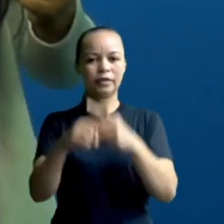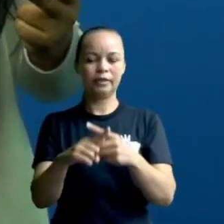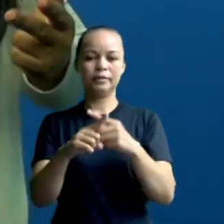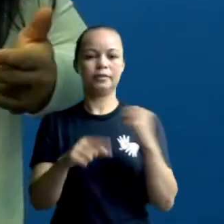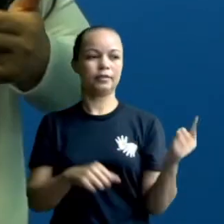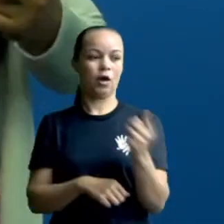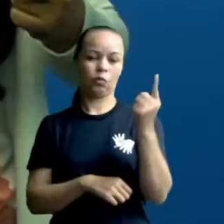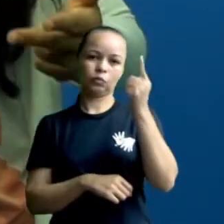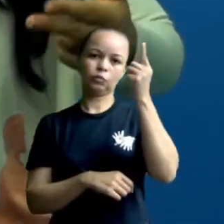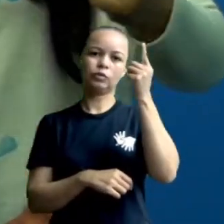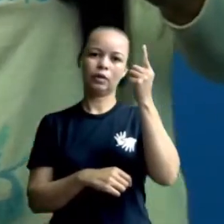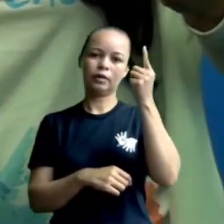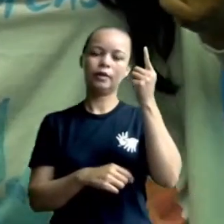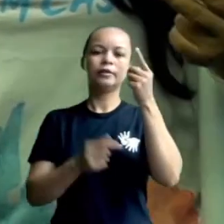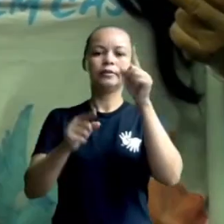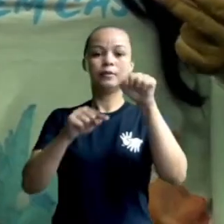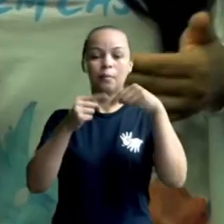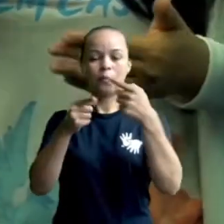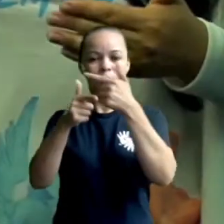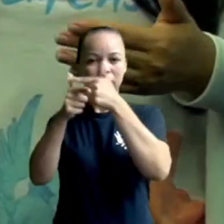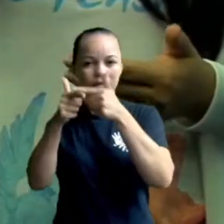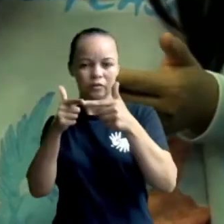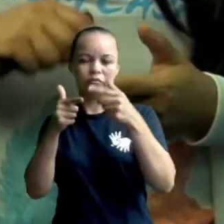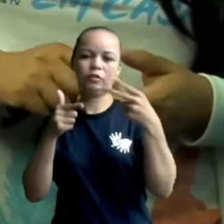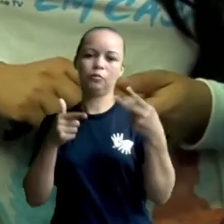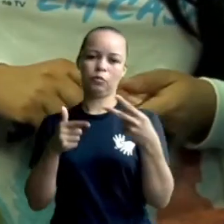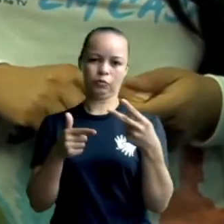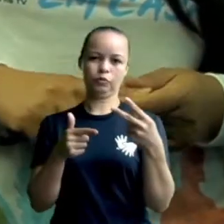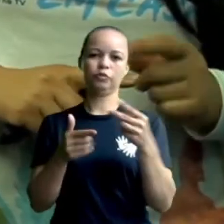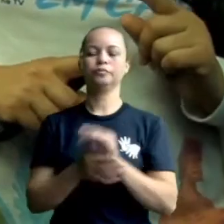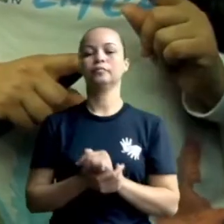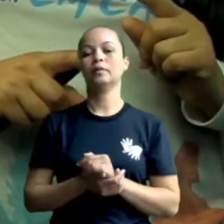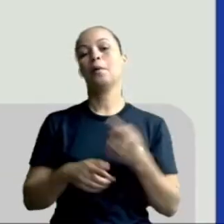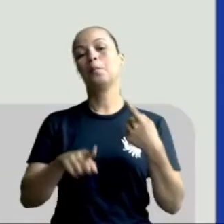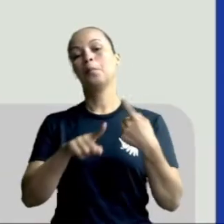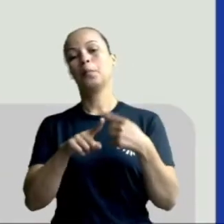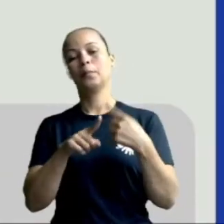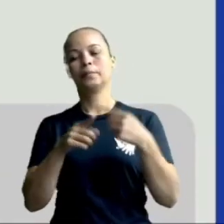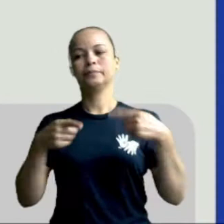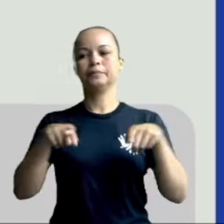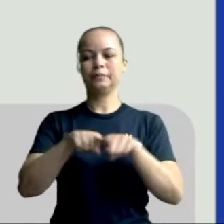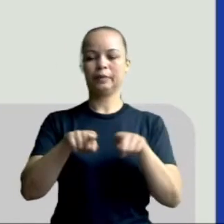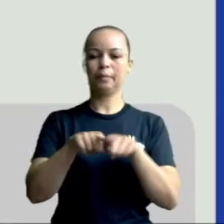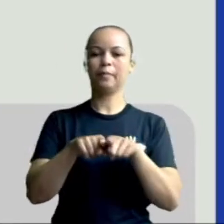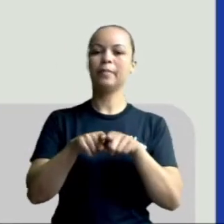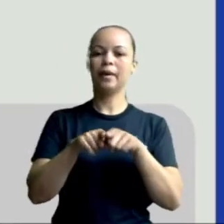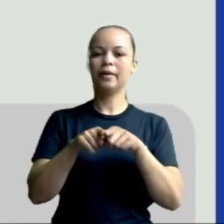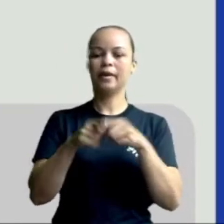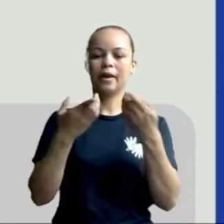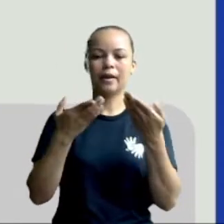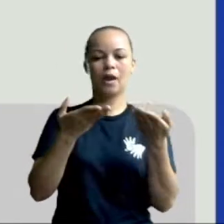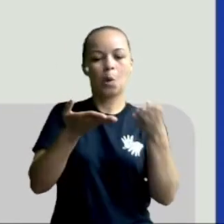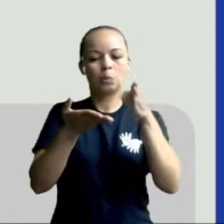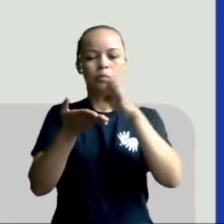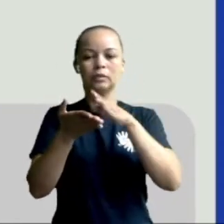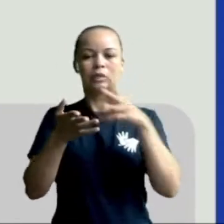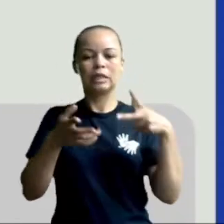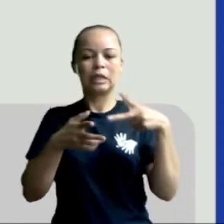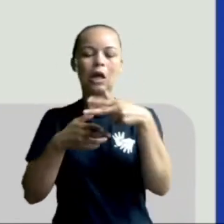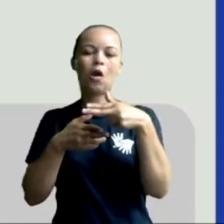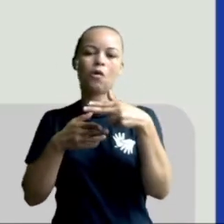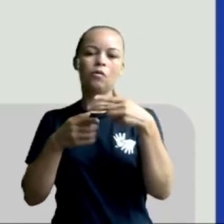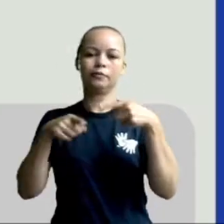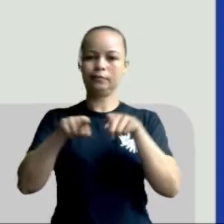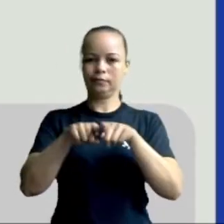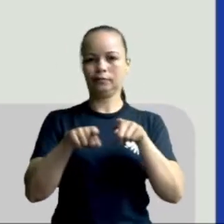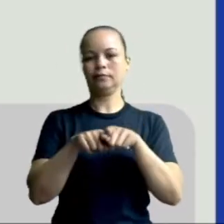2. Por quê? Porque paralelogramo também é uma figura cortada, tá certo? E